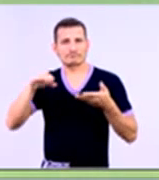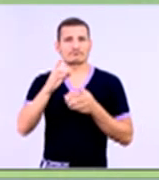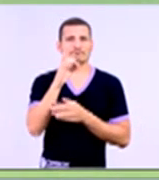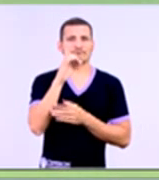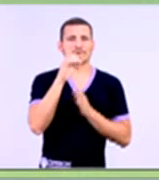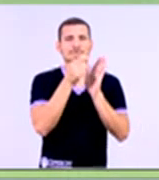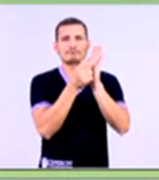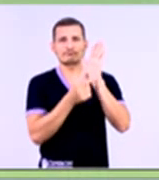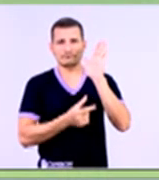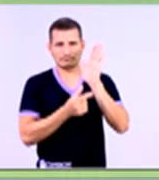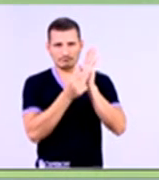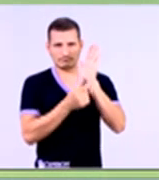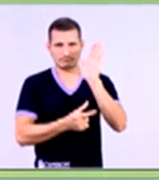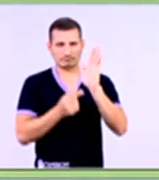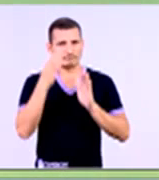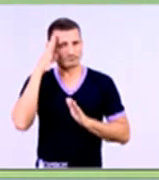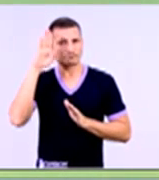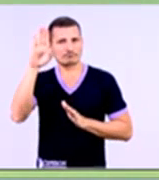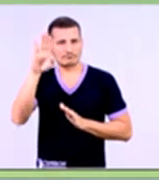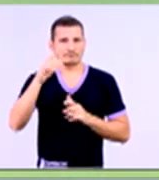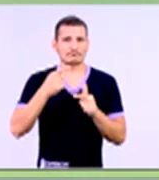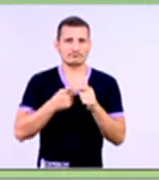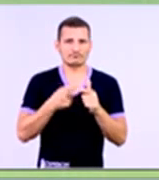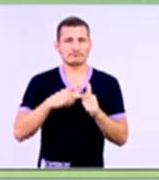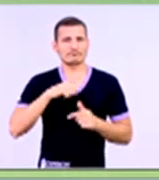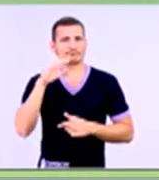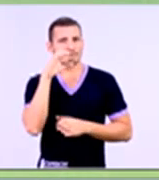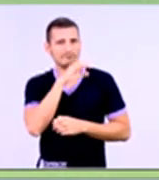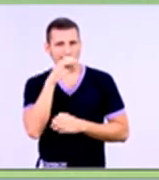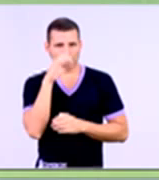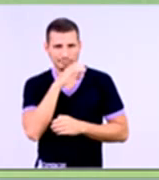dados, principalmente por causa da rapidez,